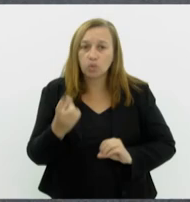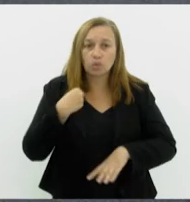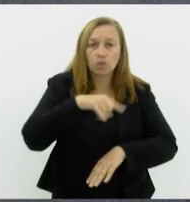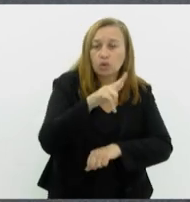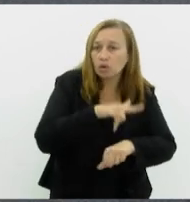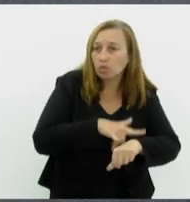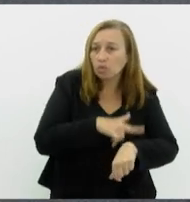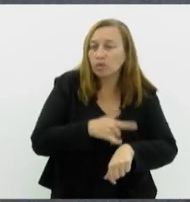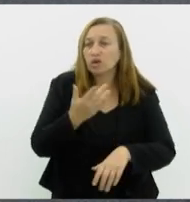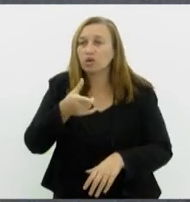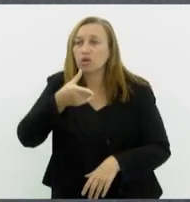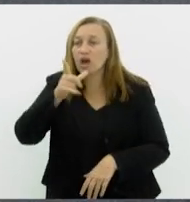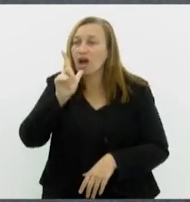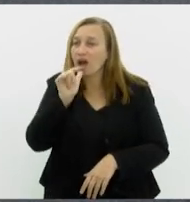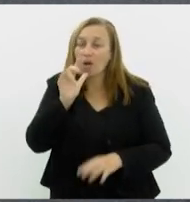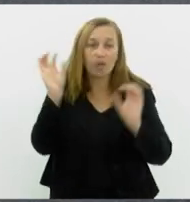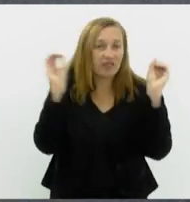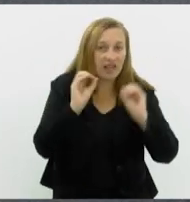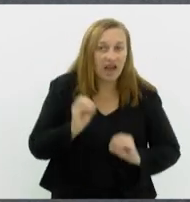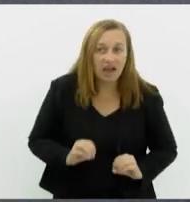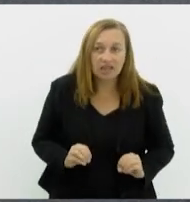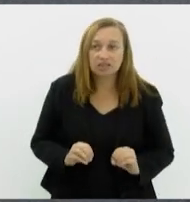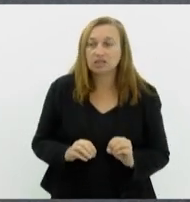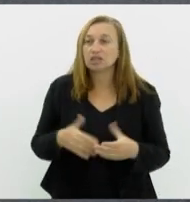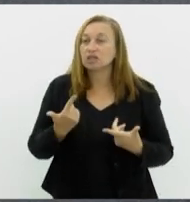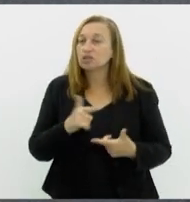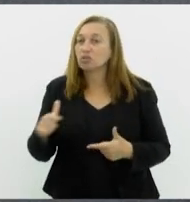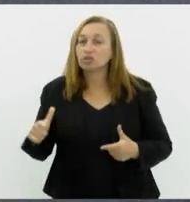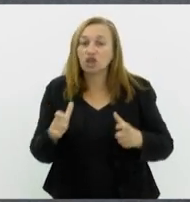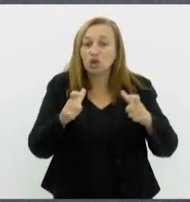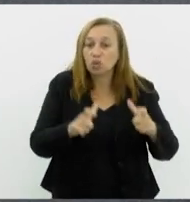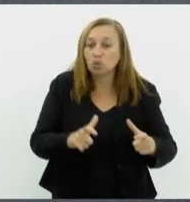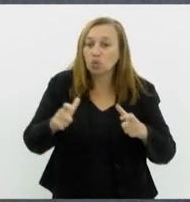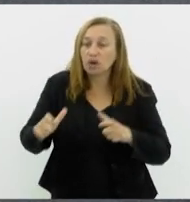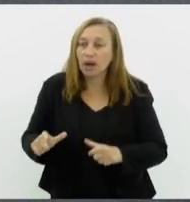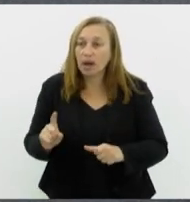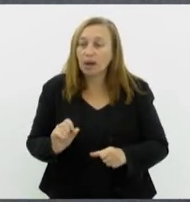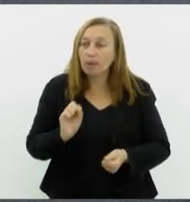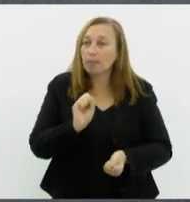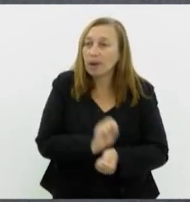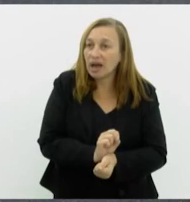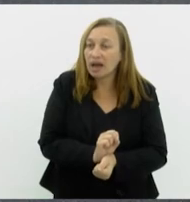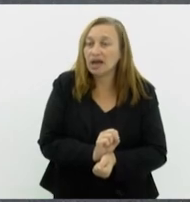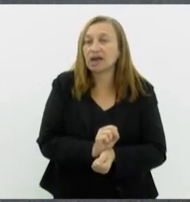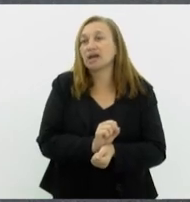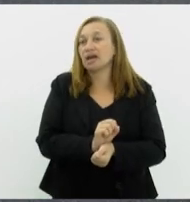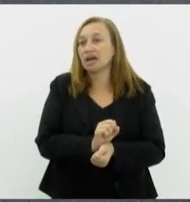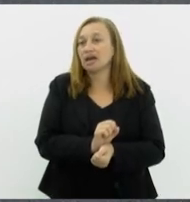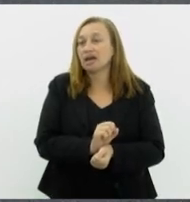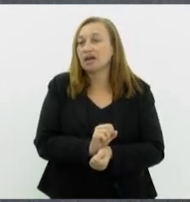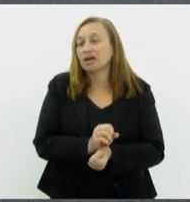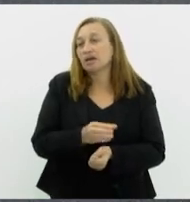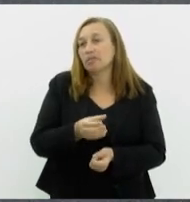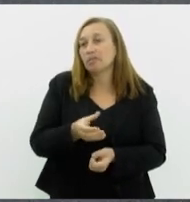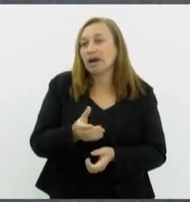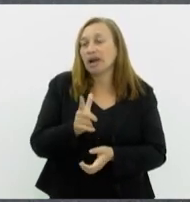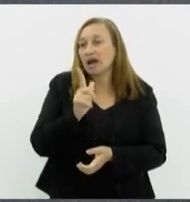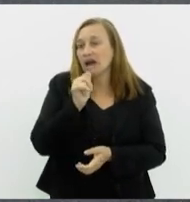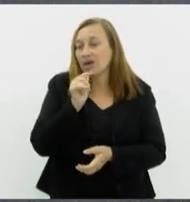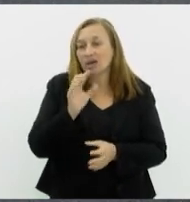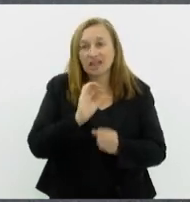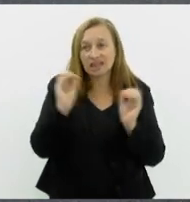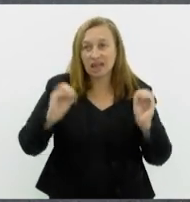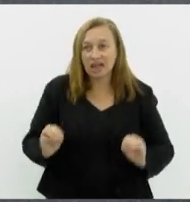banheiro, sem beber água. Não há pontos mínimos de acolhimento desses entregadores pelo Estado, nem mesmo na cidade do